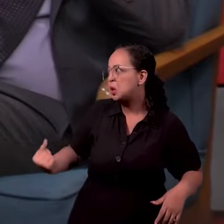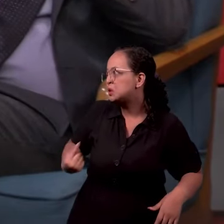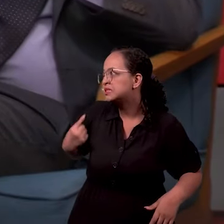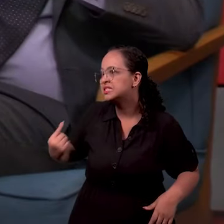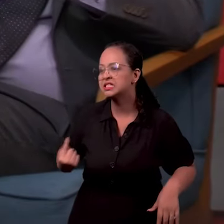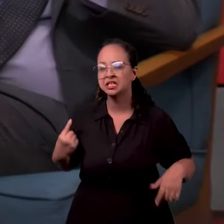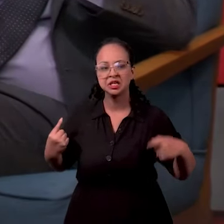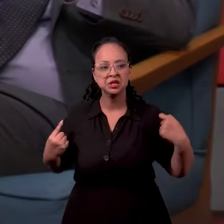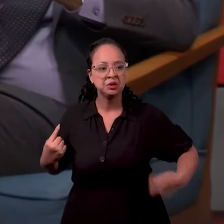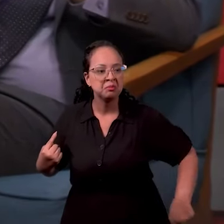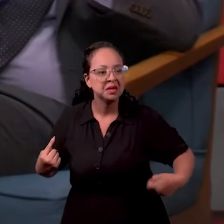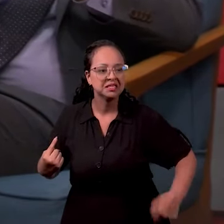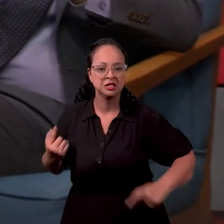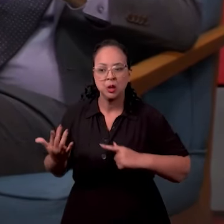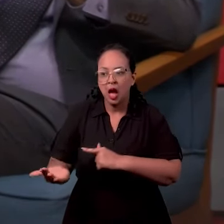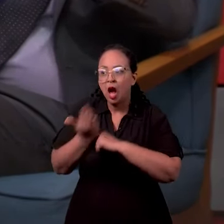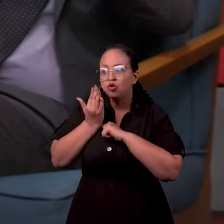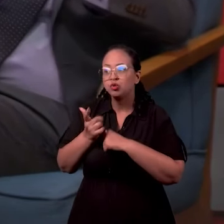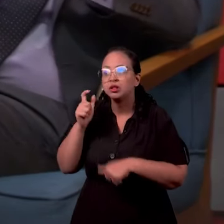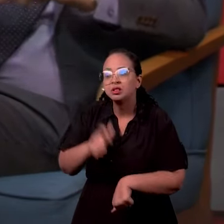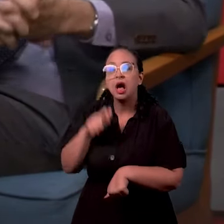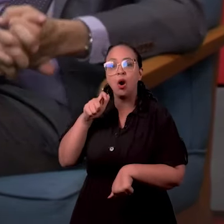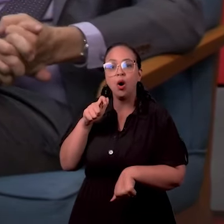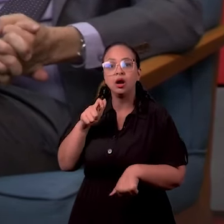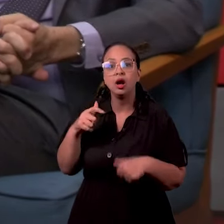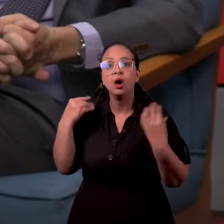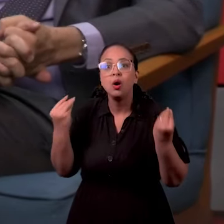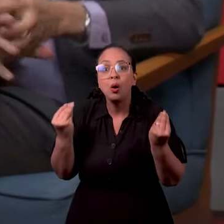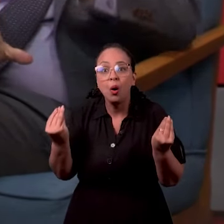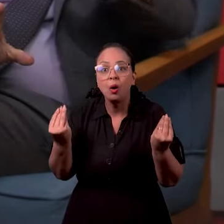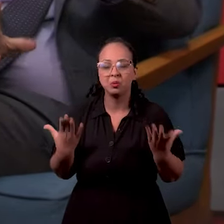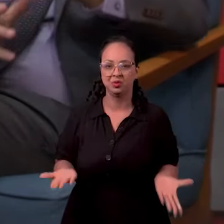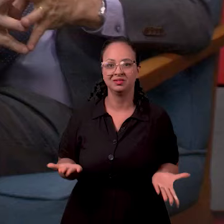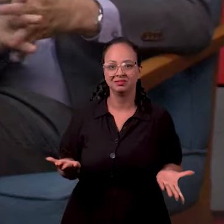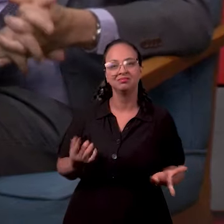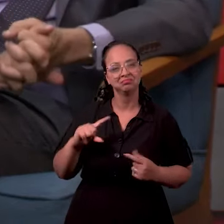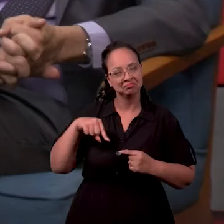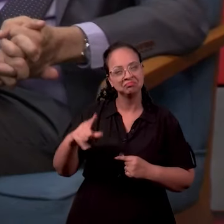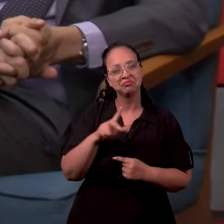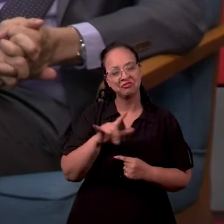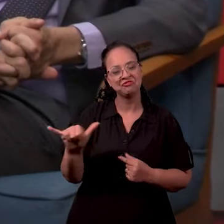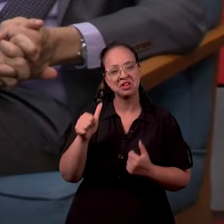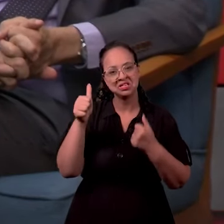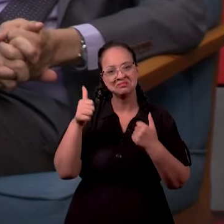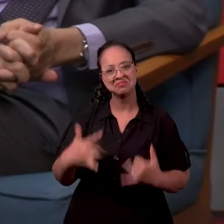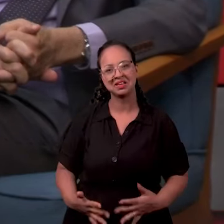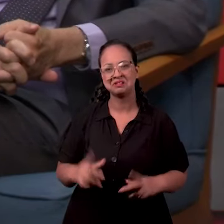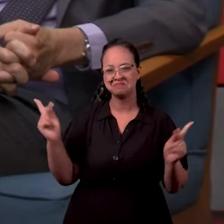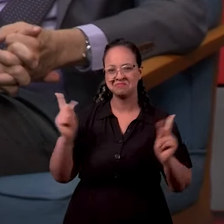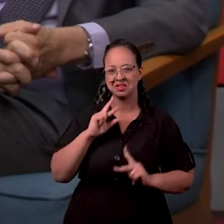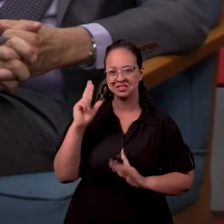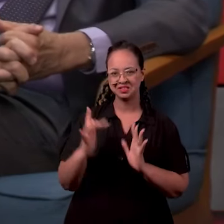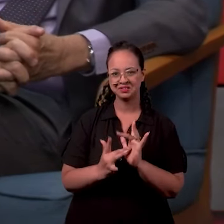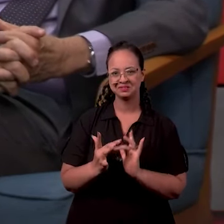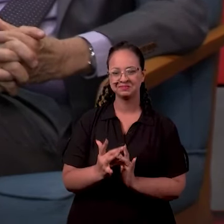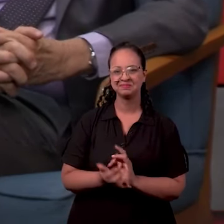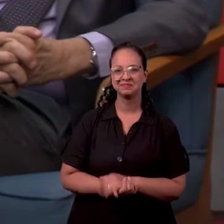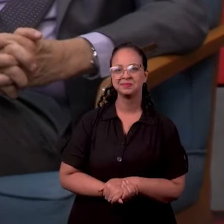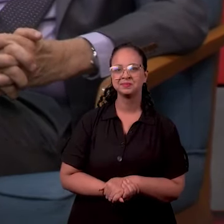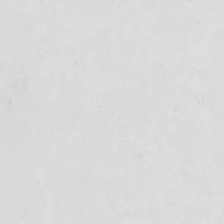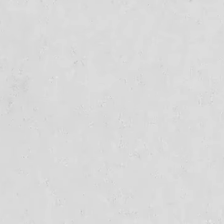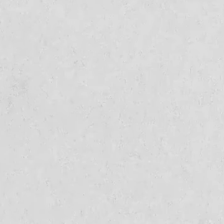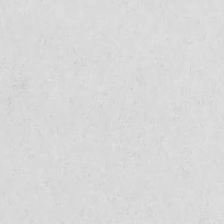você precisa de uma intervenção do Senhor naquele momento. Vamos falar isso no próximo evento. A paz do